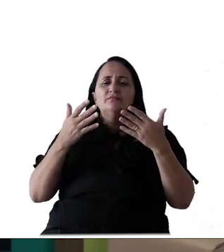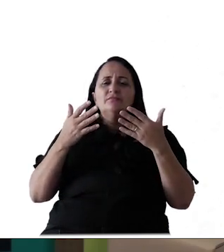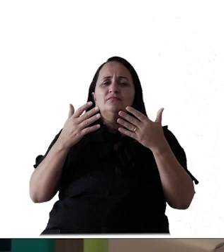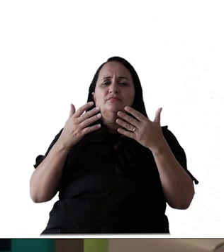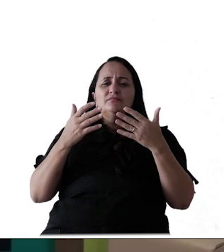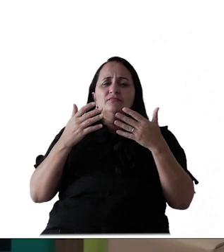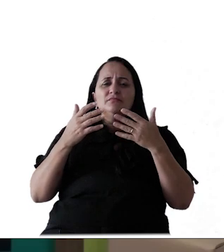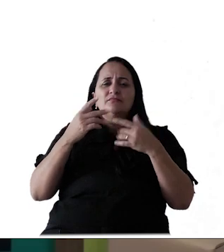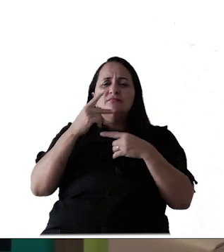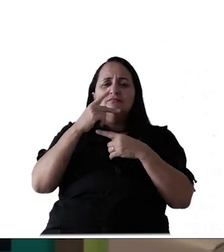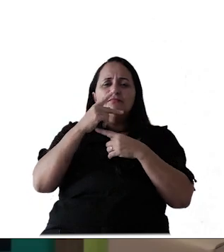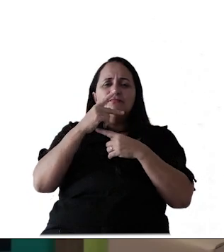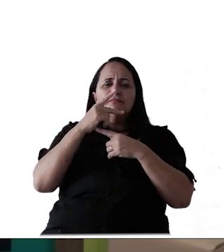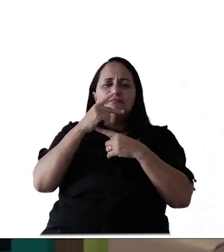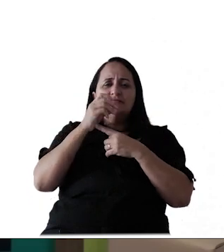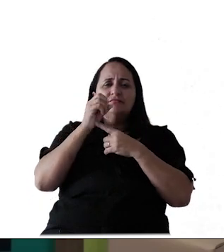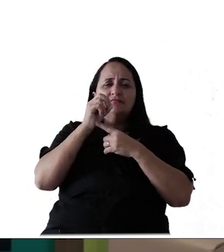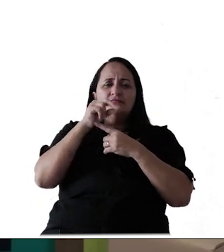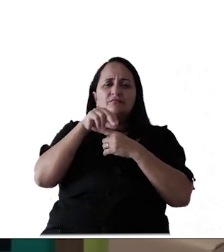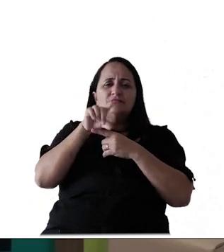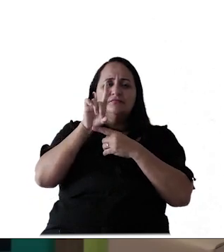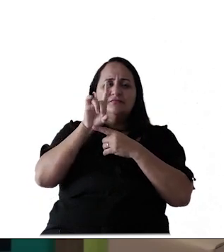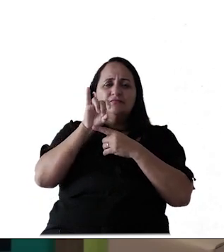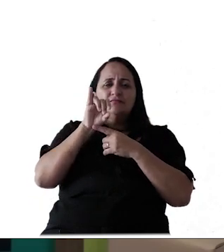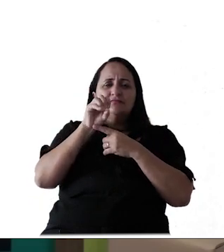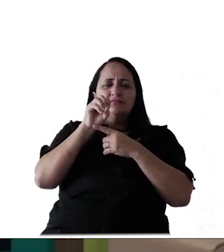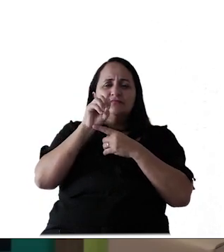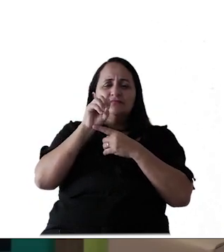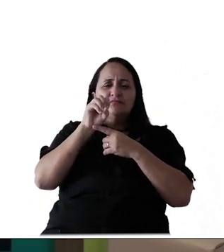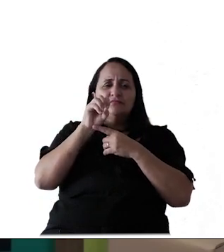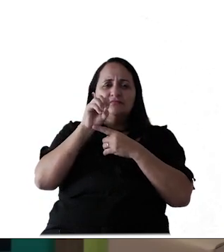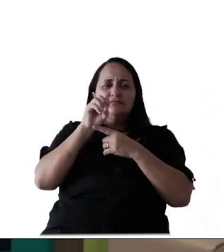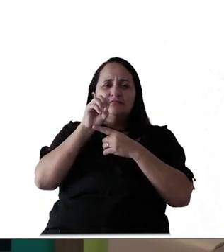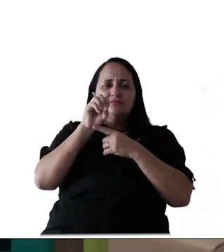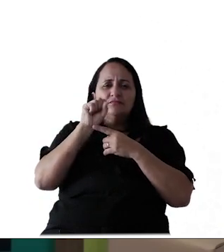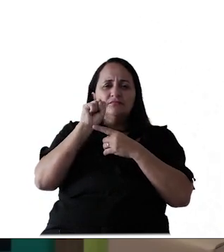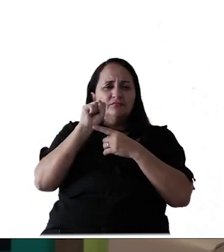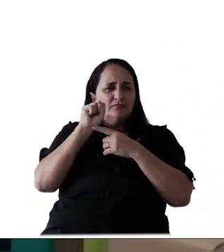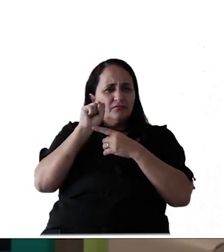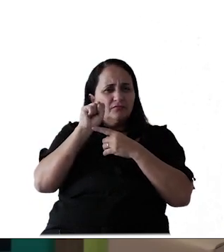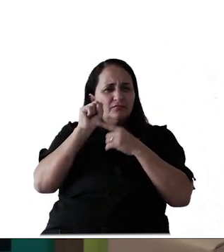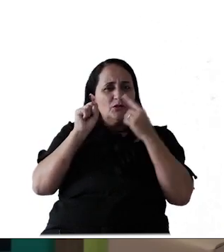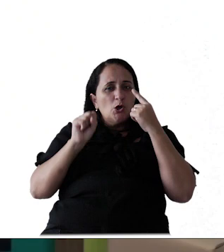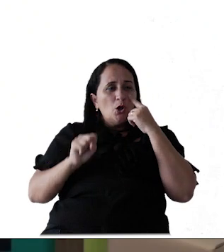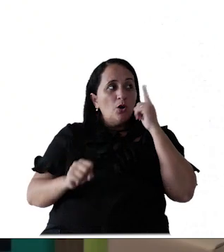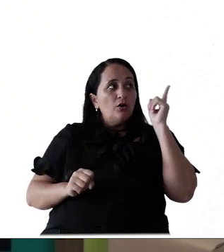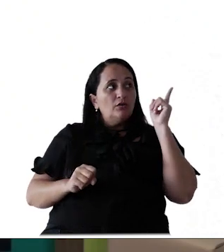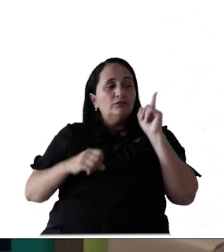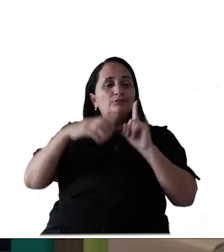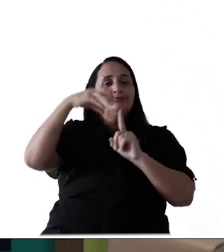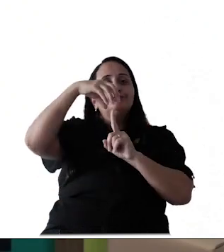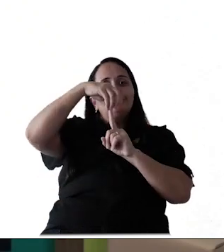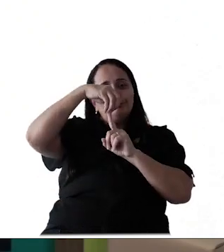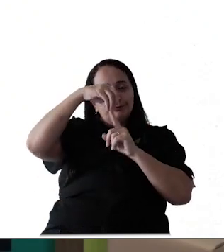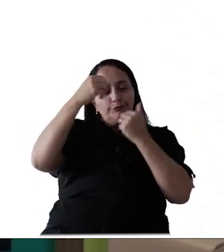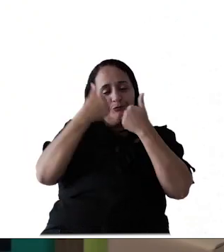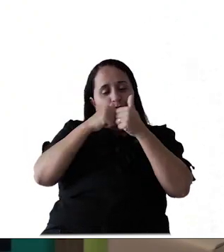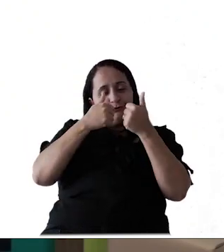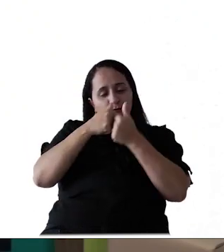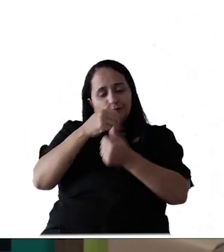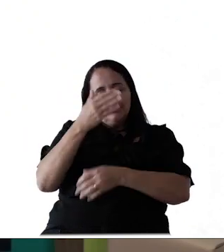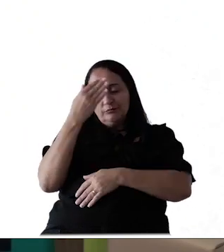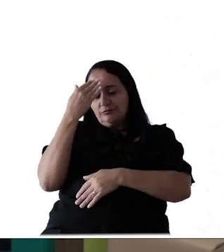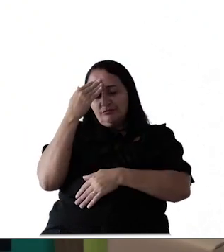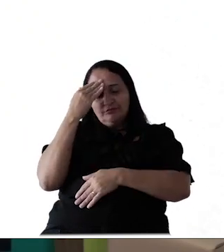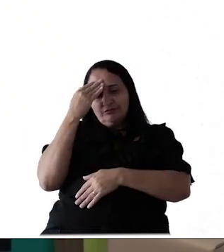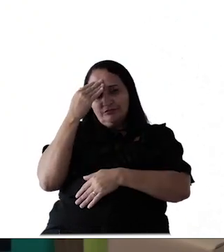pondians, vocês adivinham aí o que seja pondians? Ponto de ônibus. Muito